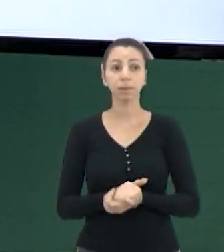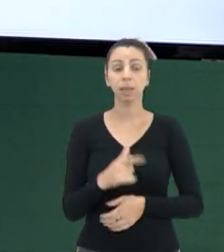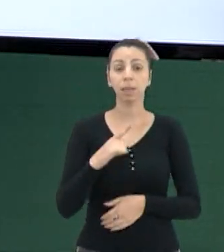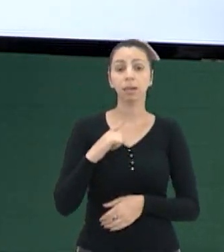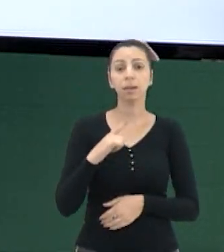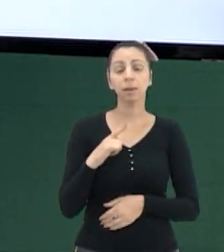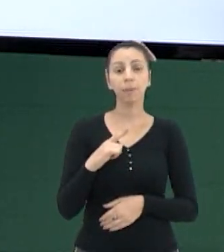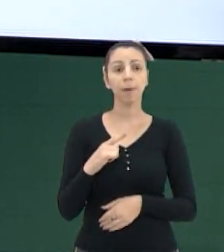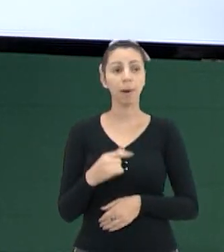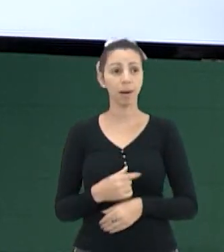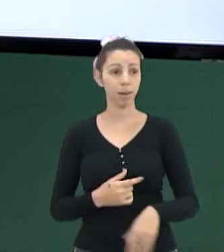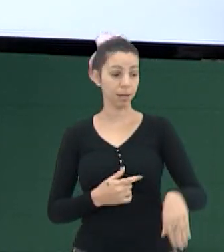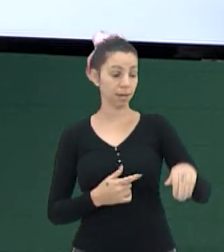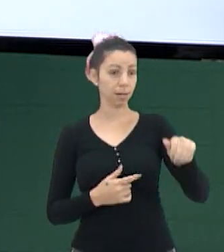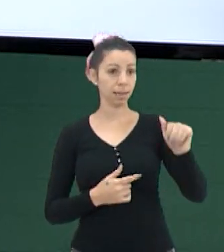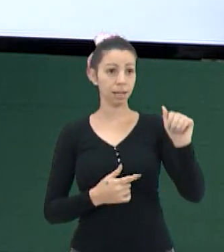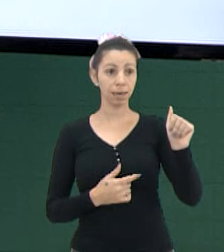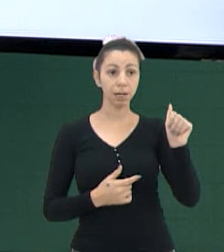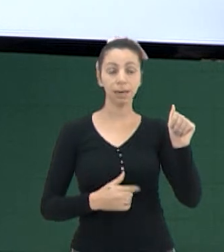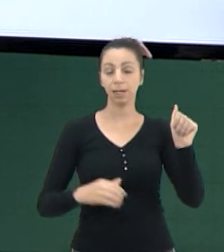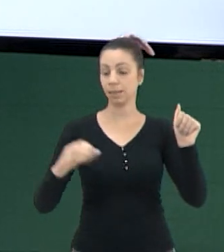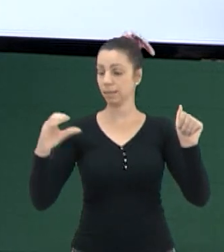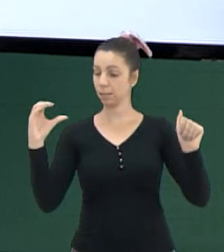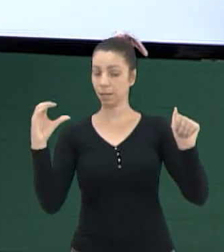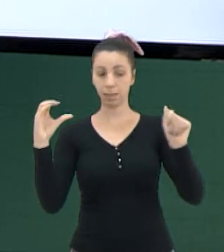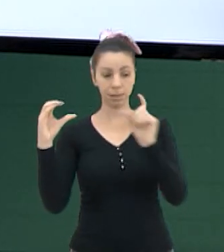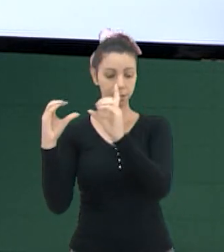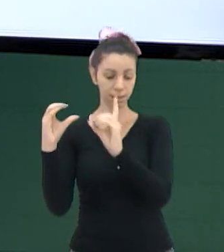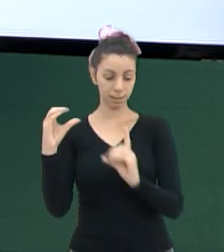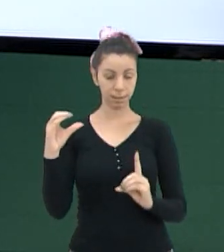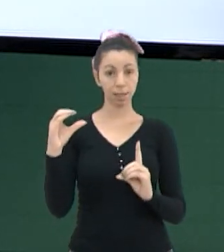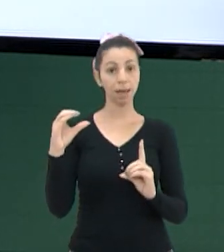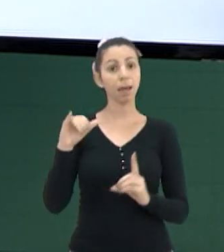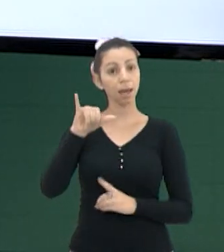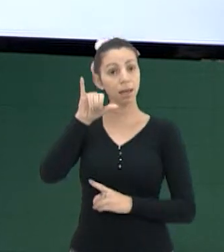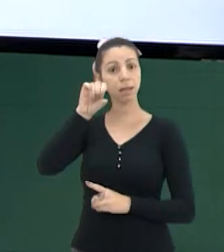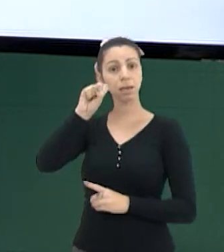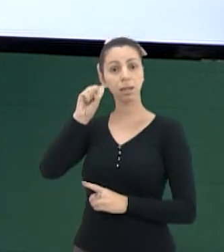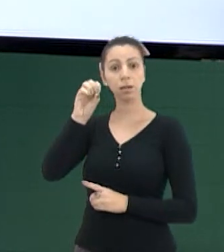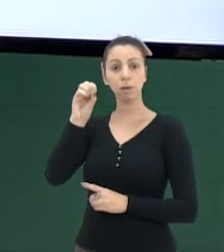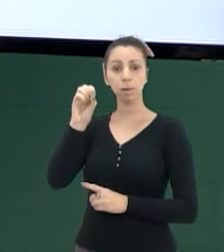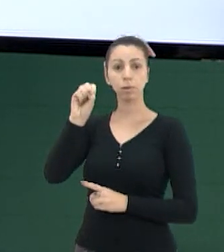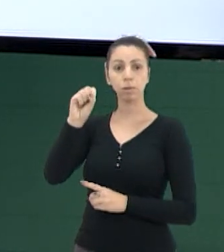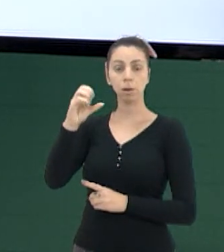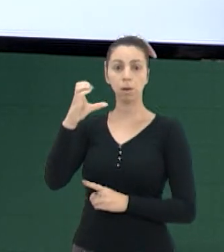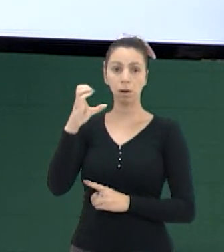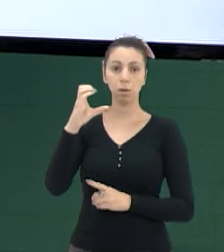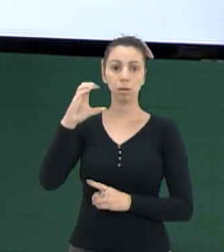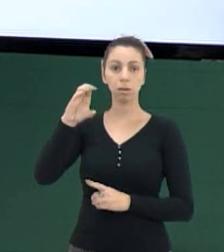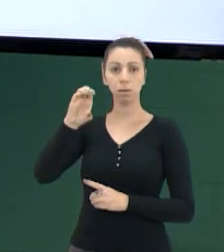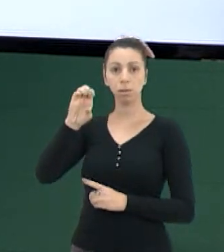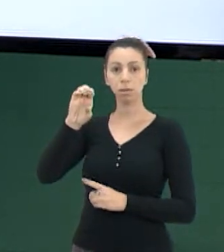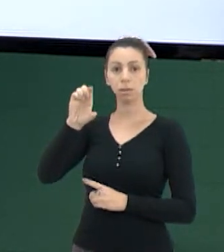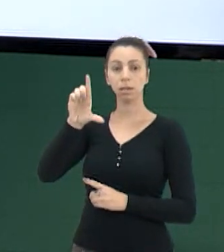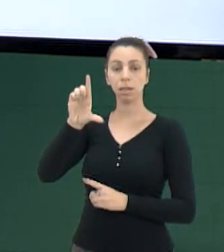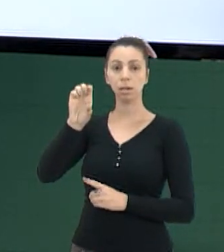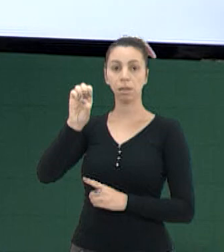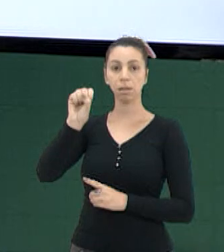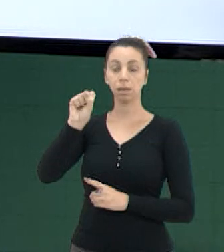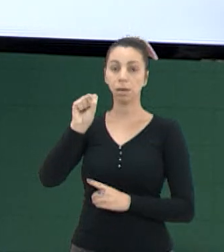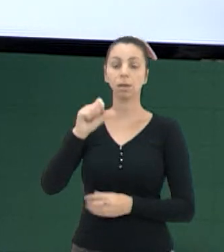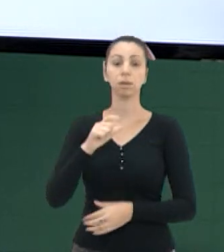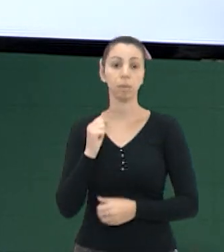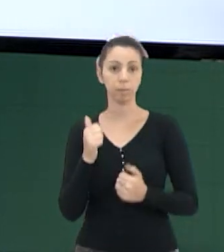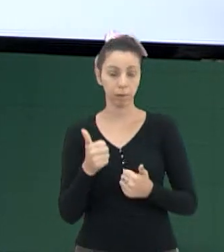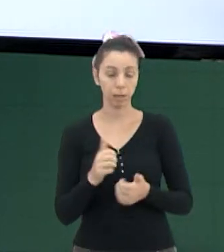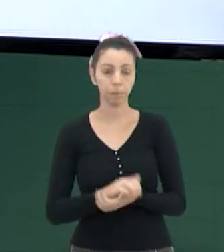ele é isósceles. Então, ele está dizendo que o triângulo ACD, ele é isósceles. Joia! Então, determine